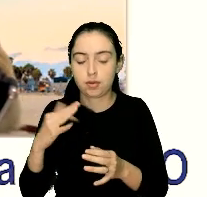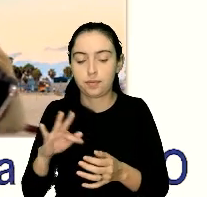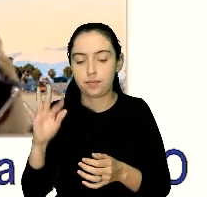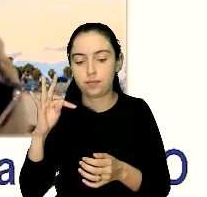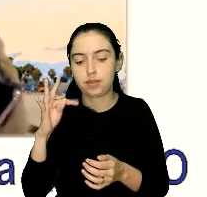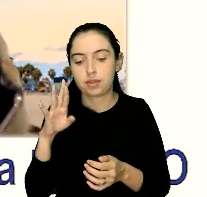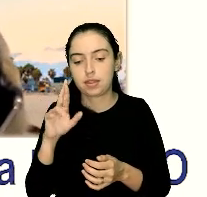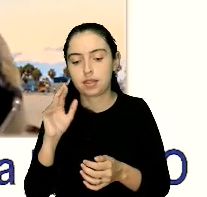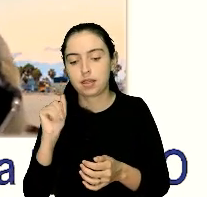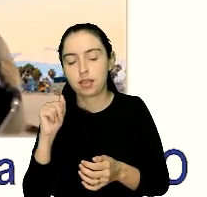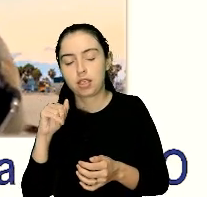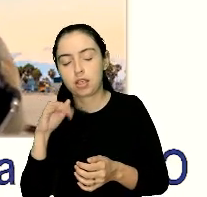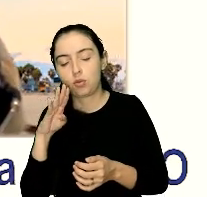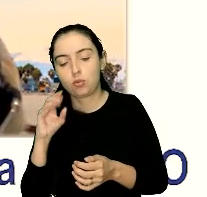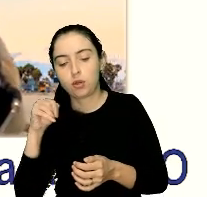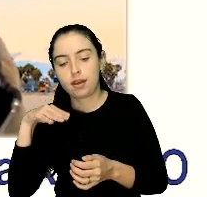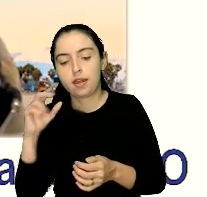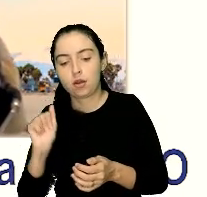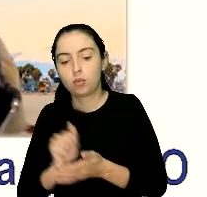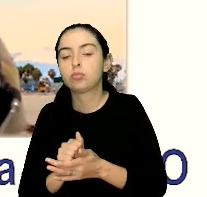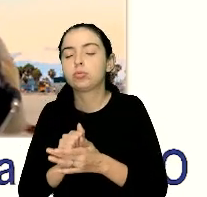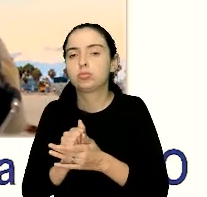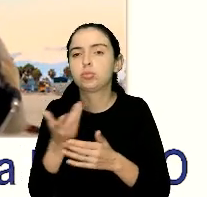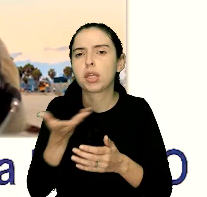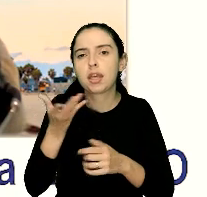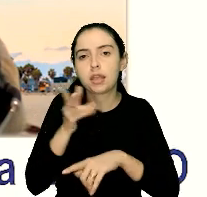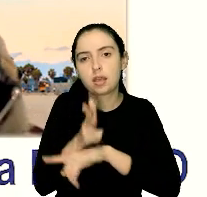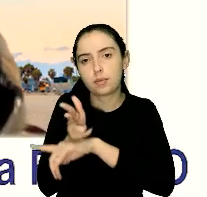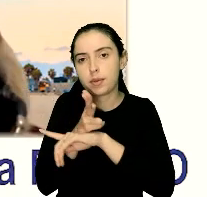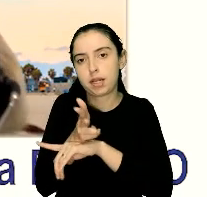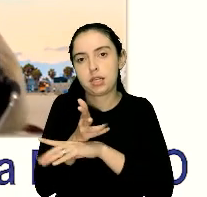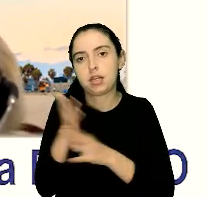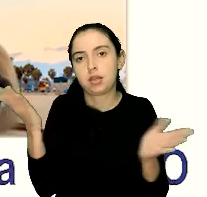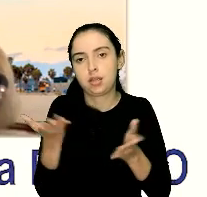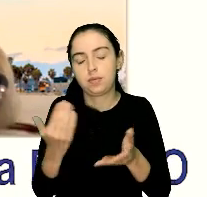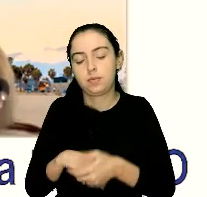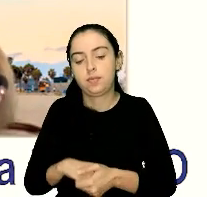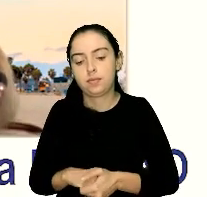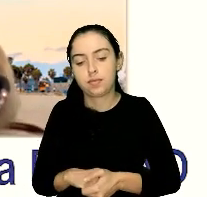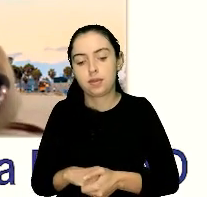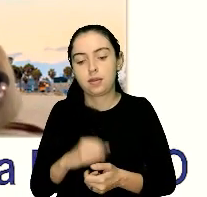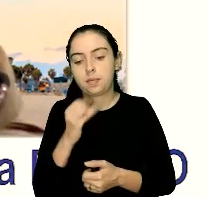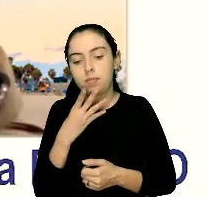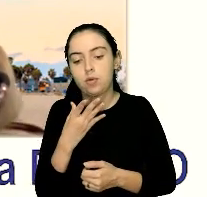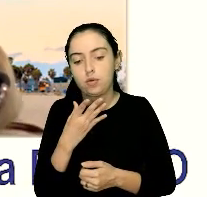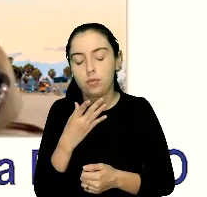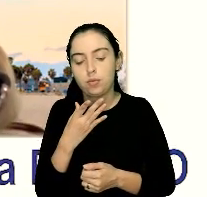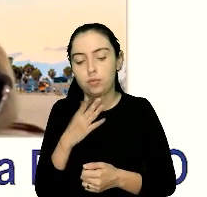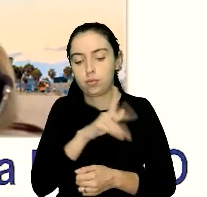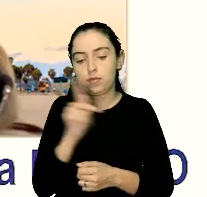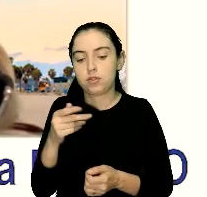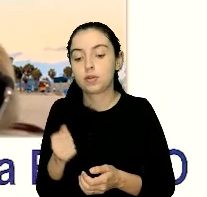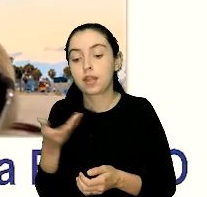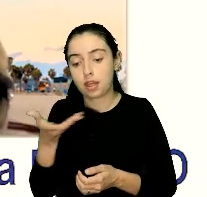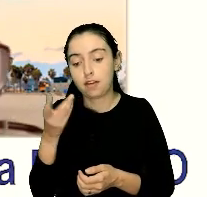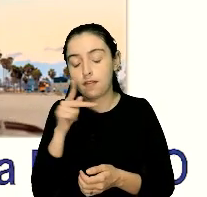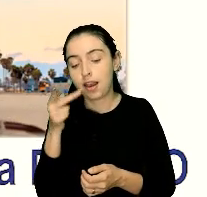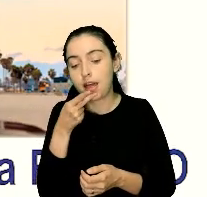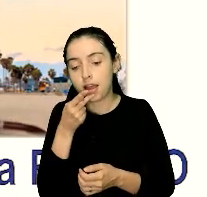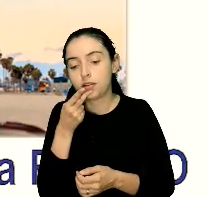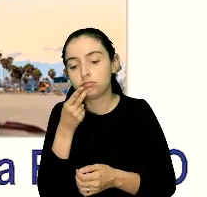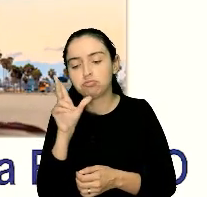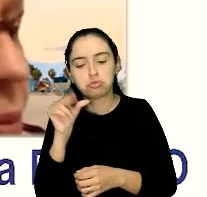conseguiu cedência desse vídeo e a gente gostaria de passar aqui para vocês. Então, professora Liliana, quer falar alguma coisa